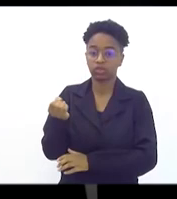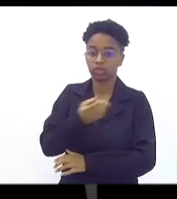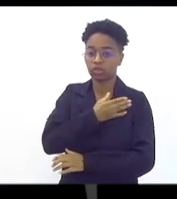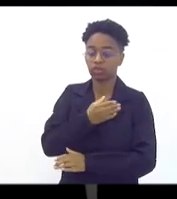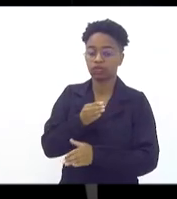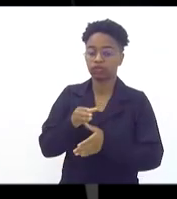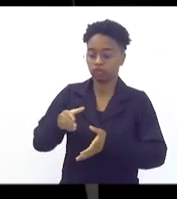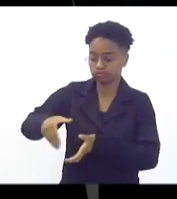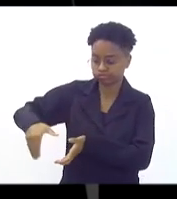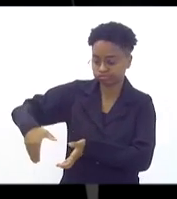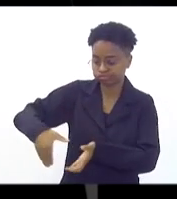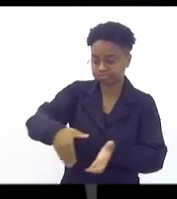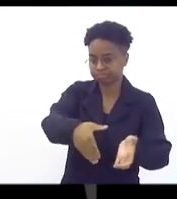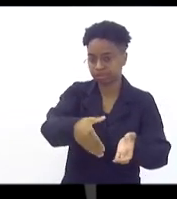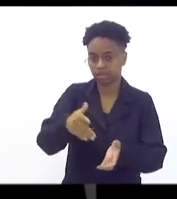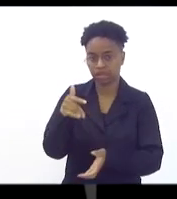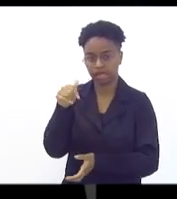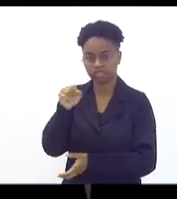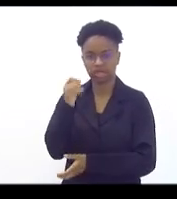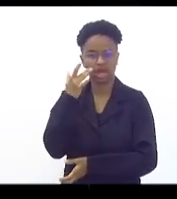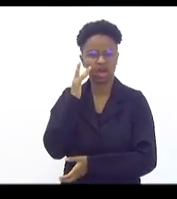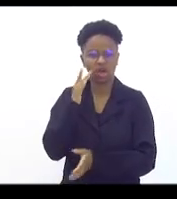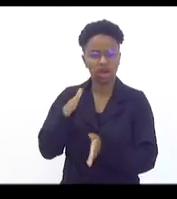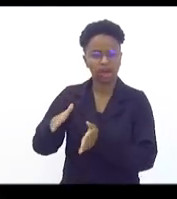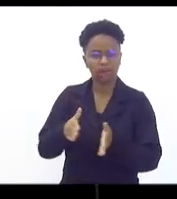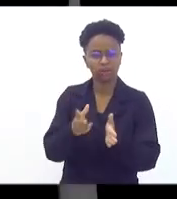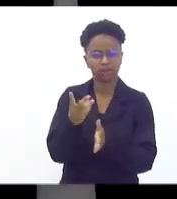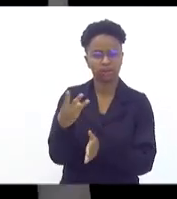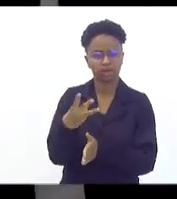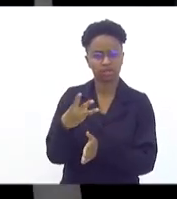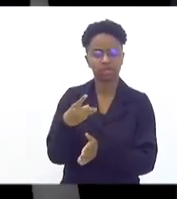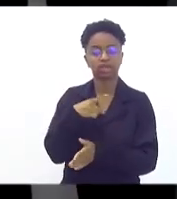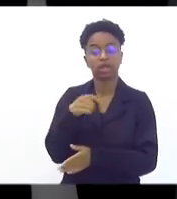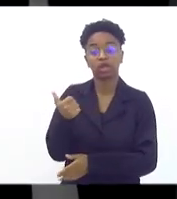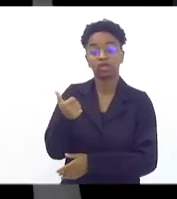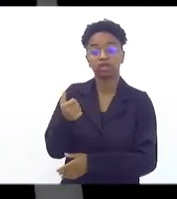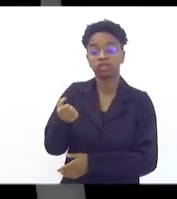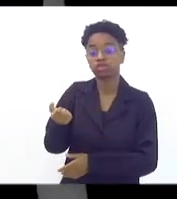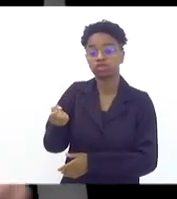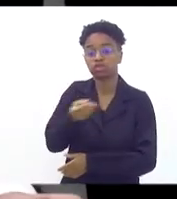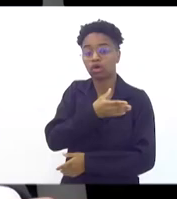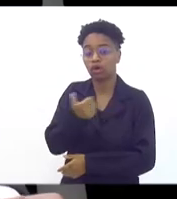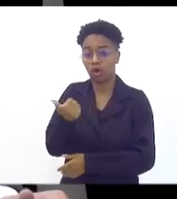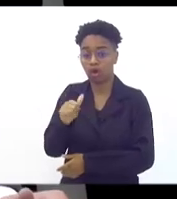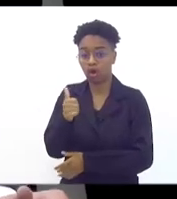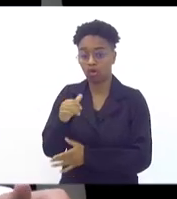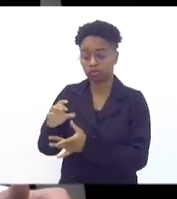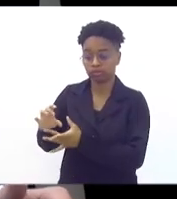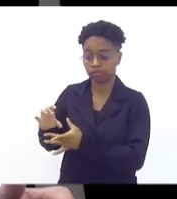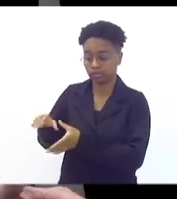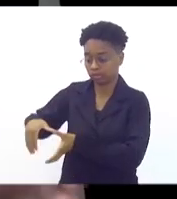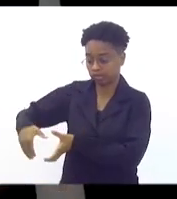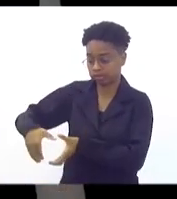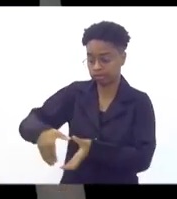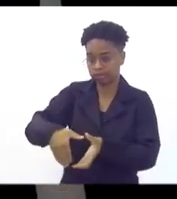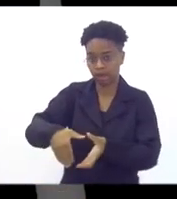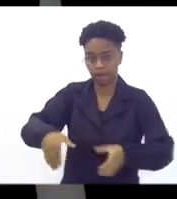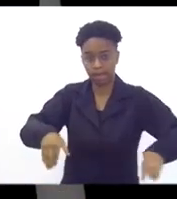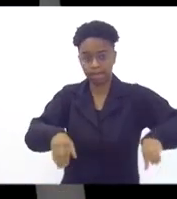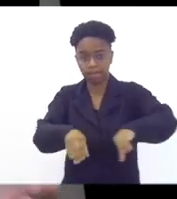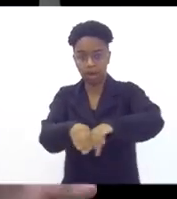Rota 3 se eu não tiver enganado acho que é isso mesmo a gente vai ter 11 novos gasodutos interligados aqui